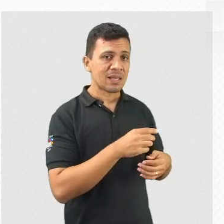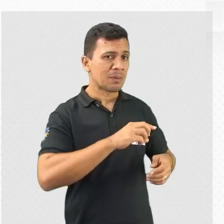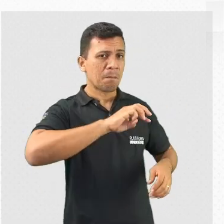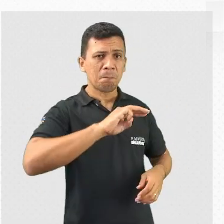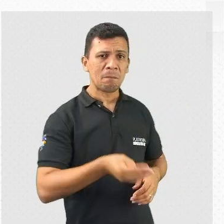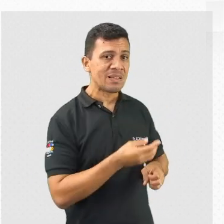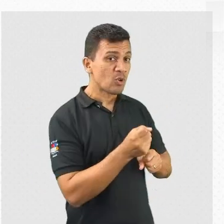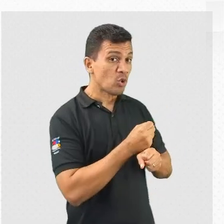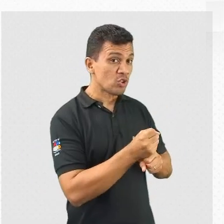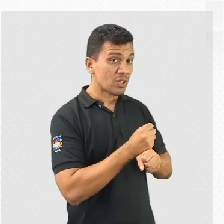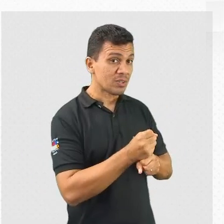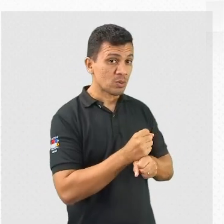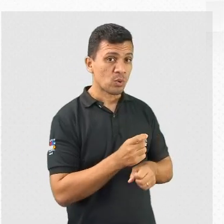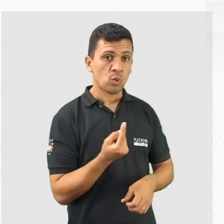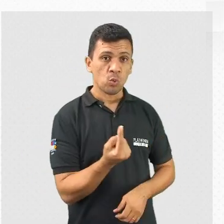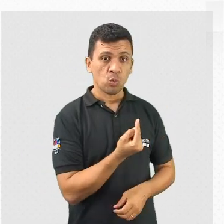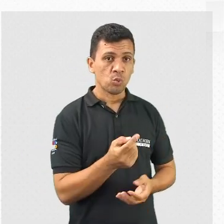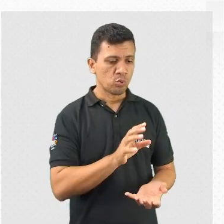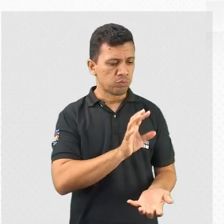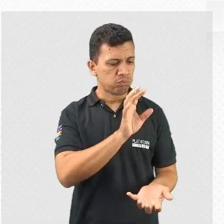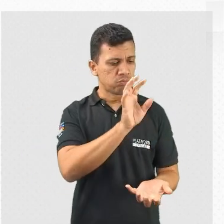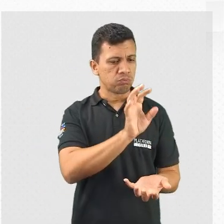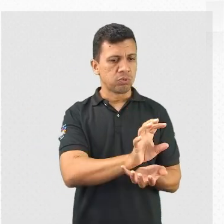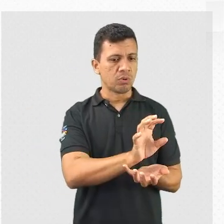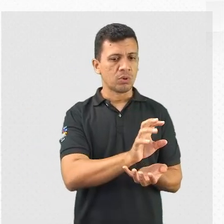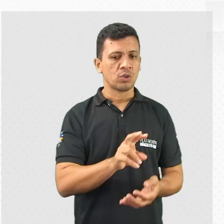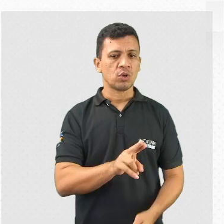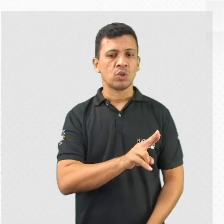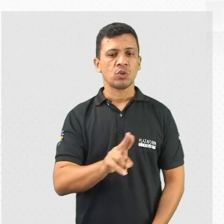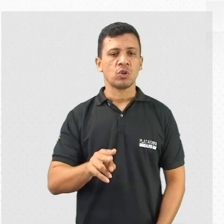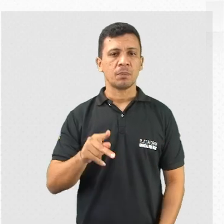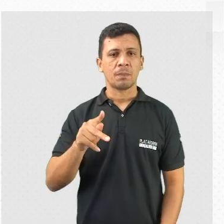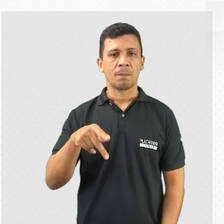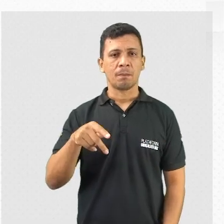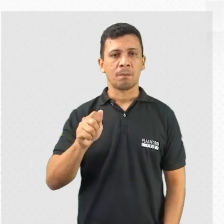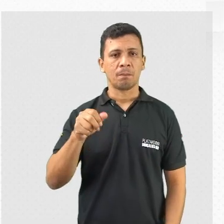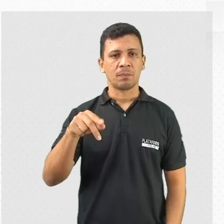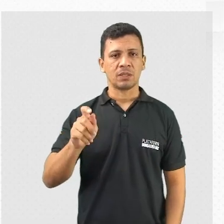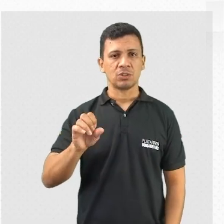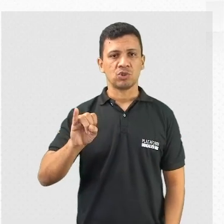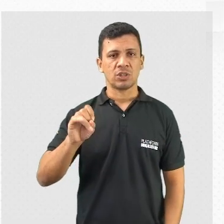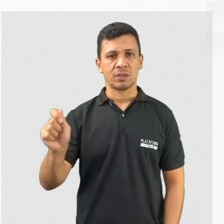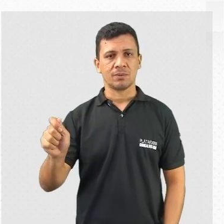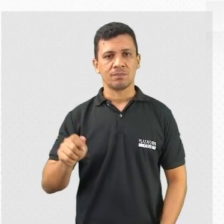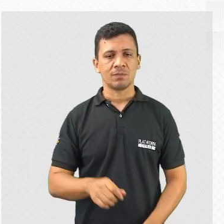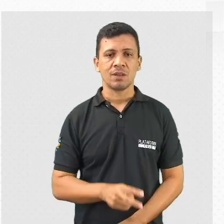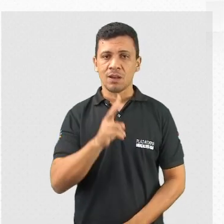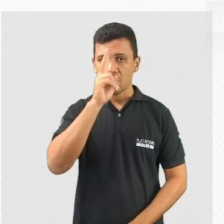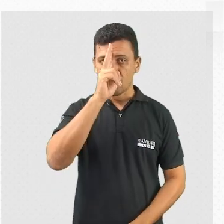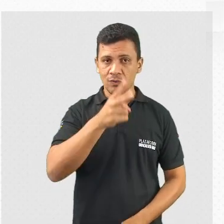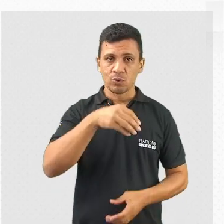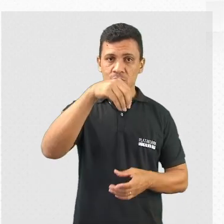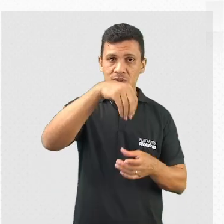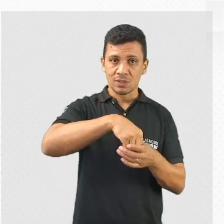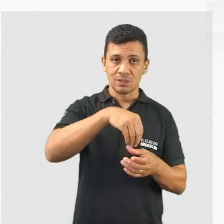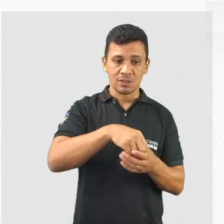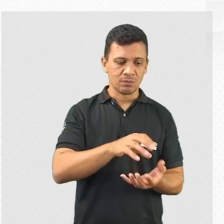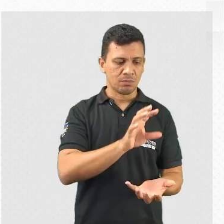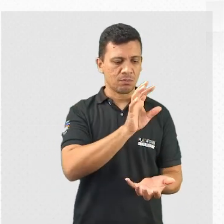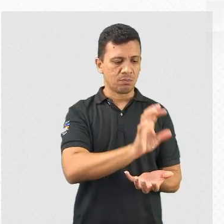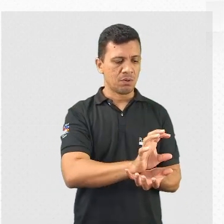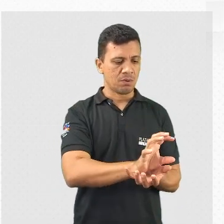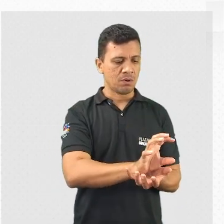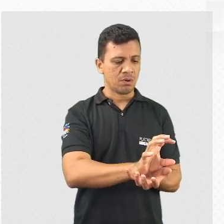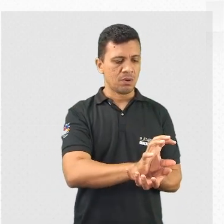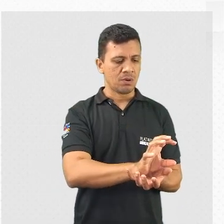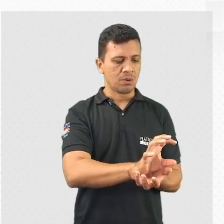de anos atrás em apenas um único continente que ele denominou de Pangeia. E devido às forças internas, essa Pangeia,